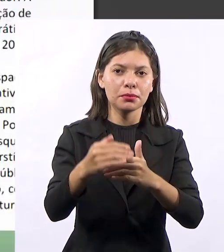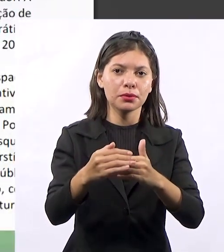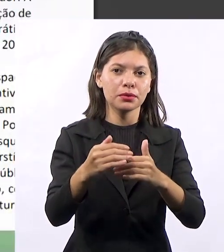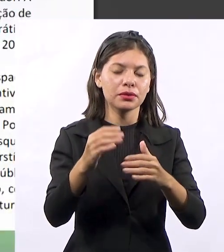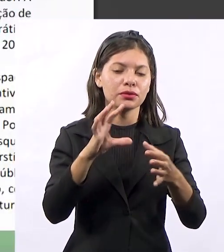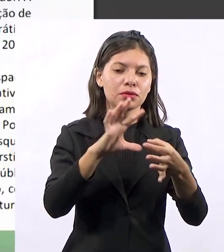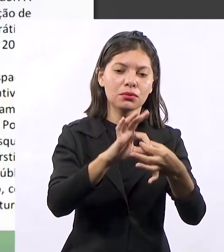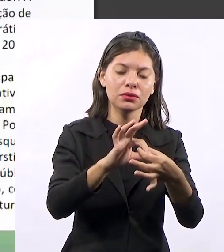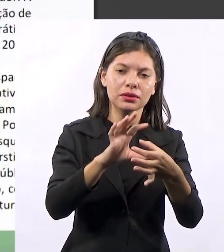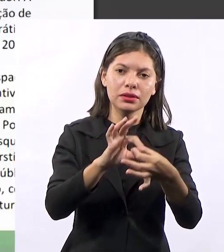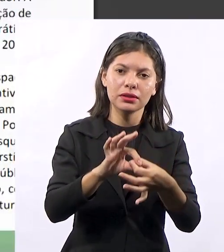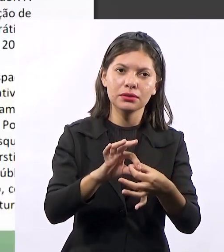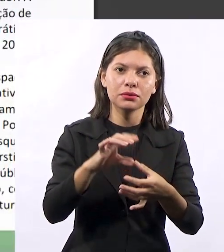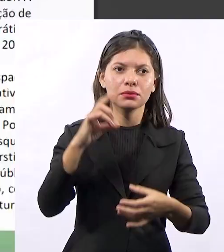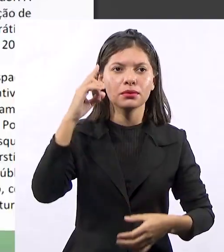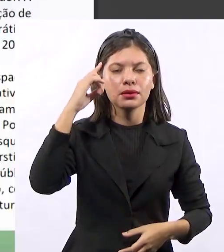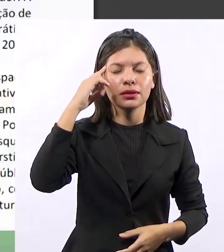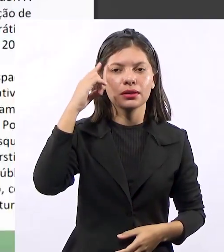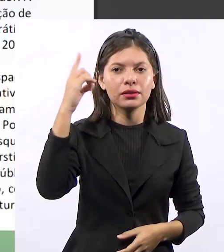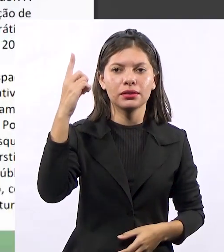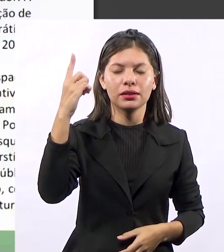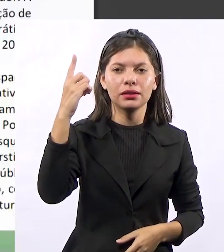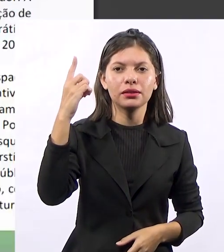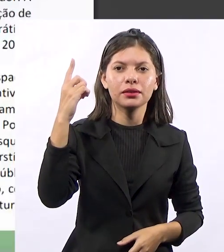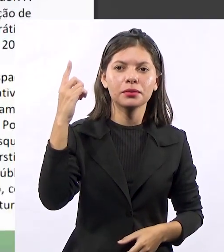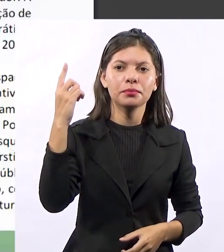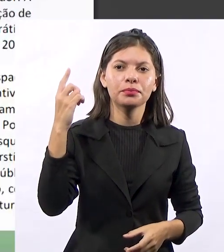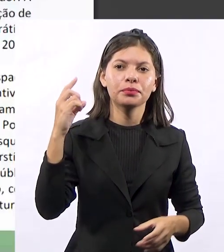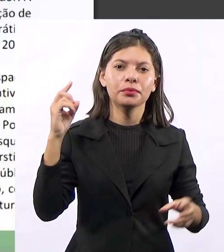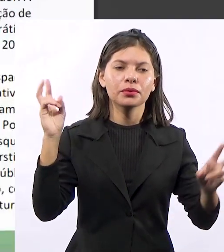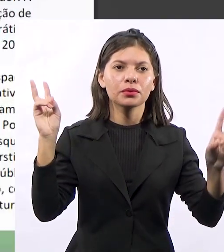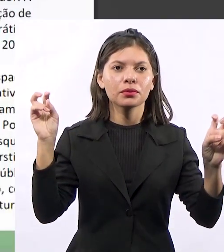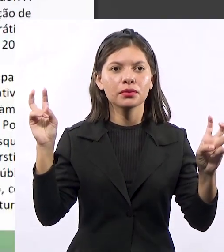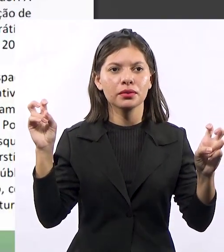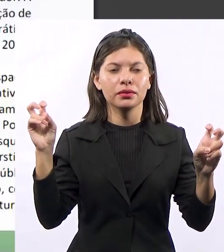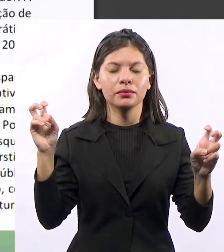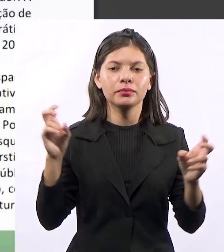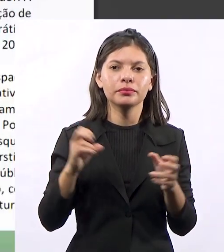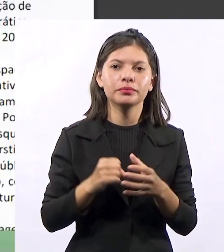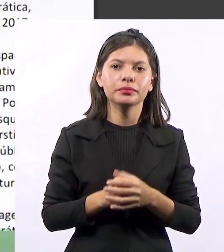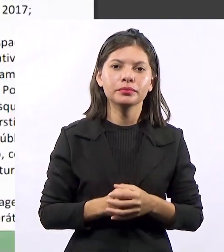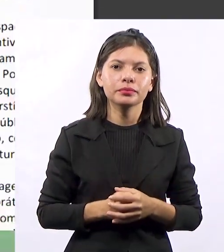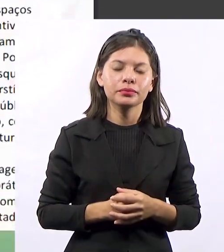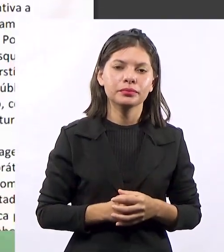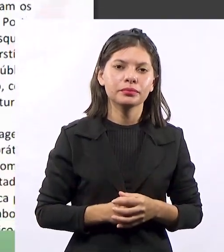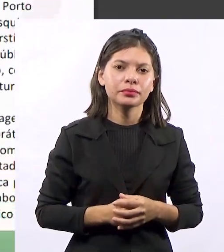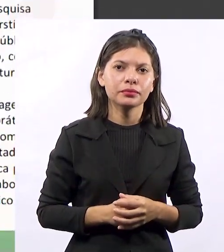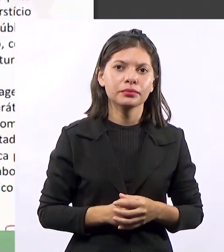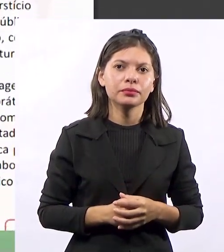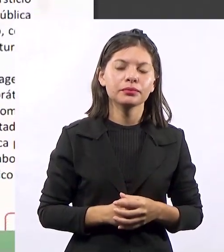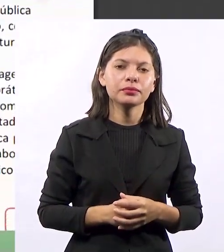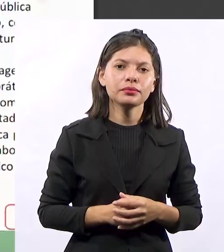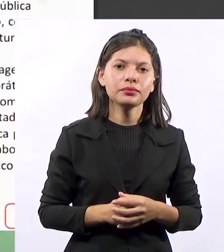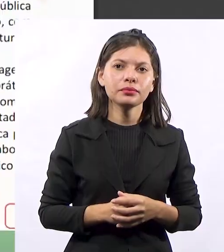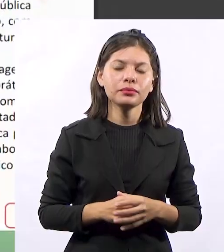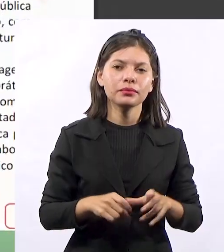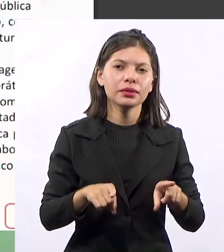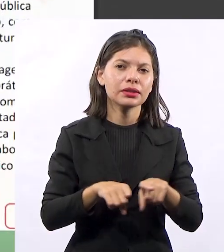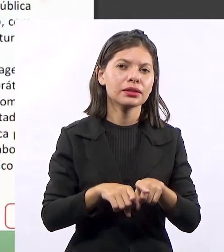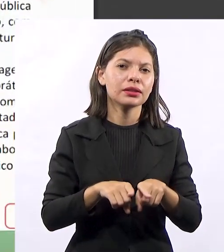gente vai considerar o contexto e a ideia, né, do que está se tratando. E aí, a gente